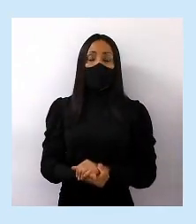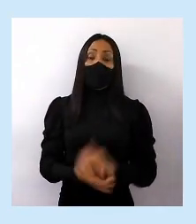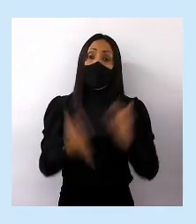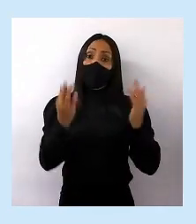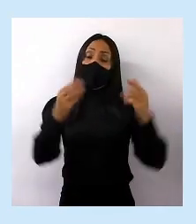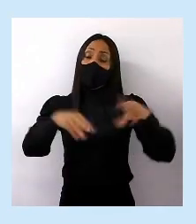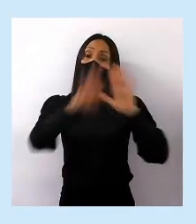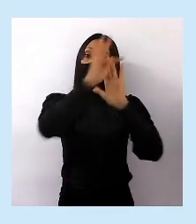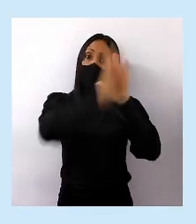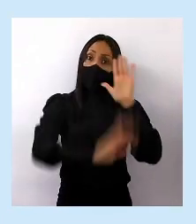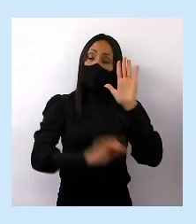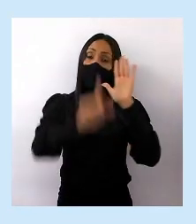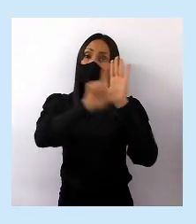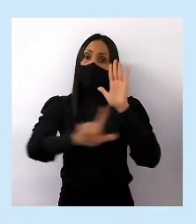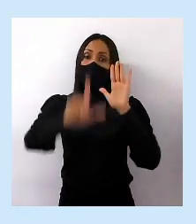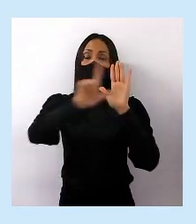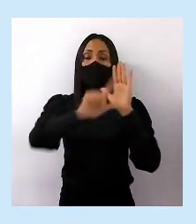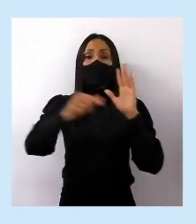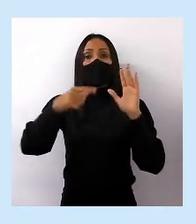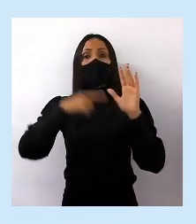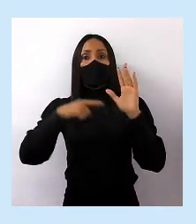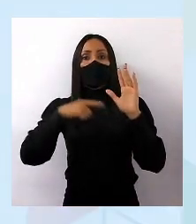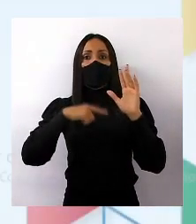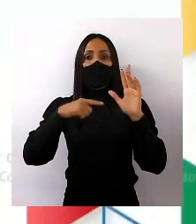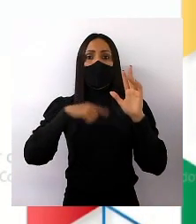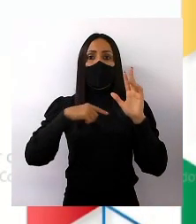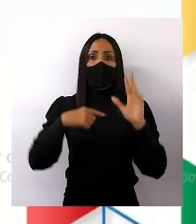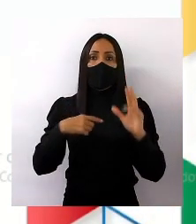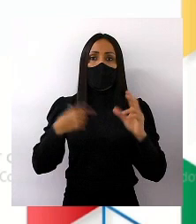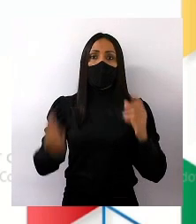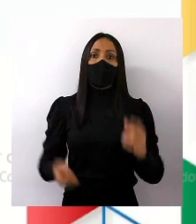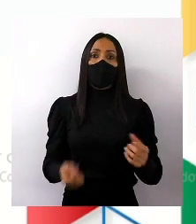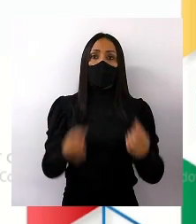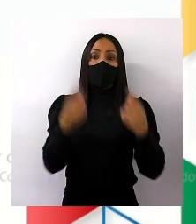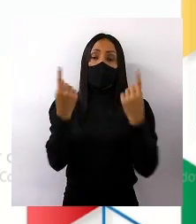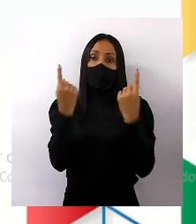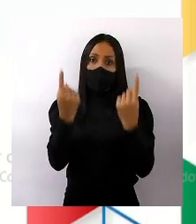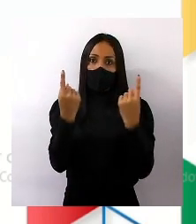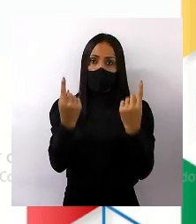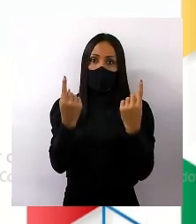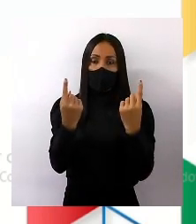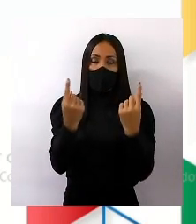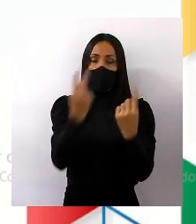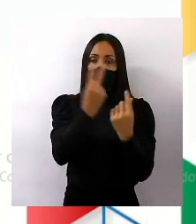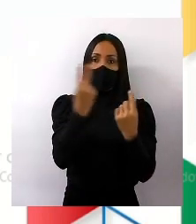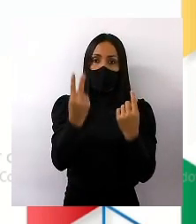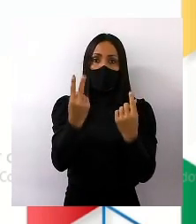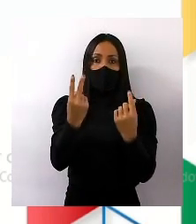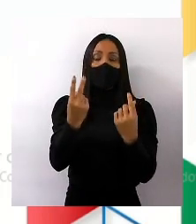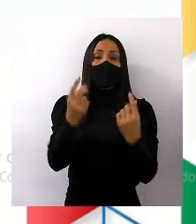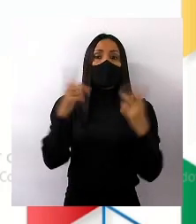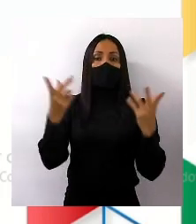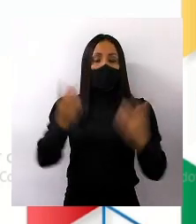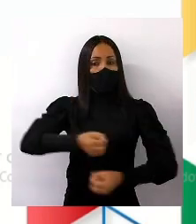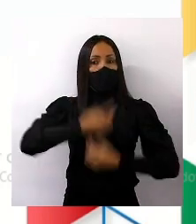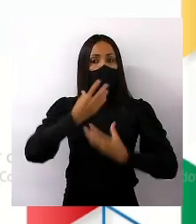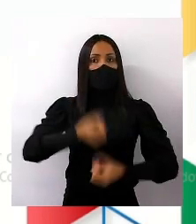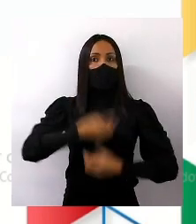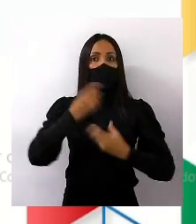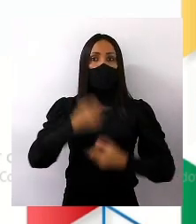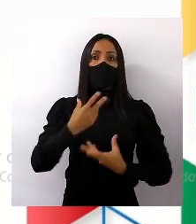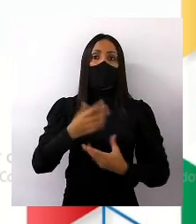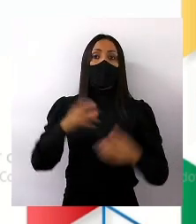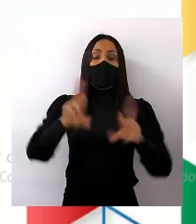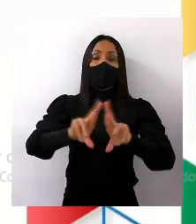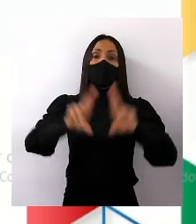texto literário ele tem duplo sentido, ele tem ambiguidade, ele é criativo, ele é expressivo. É muito